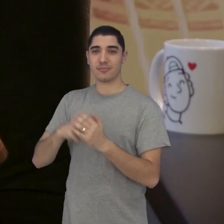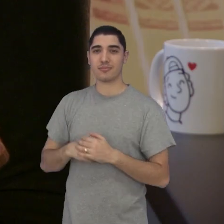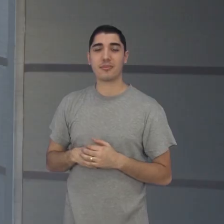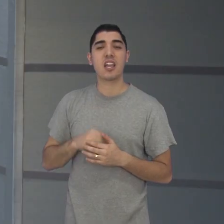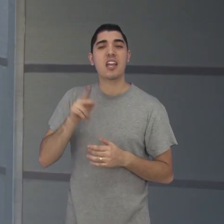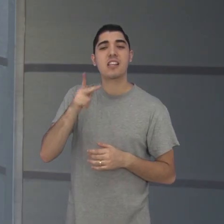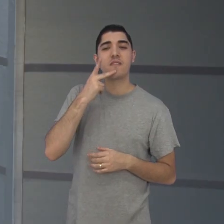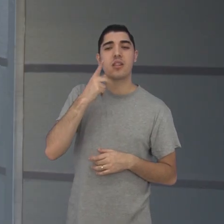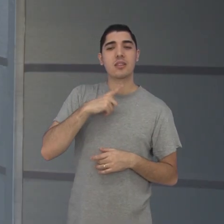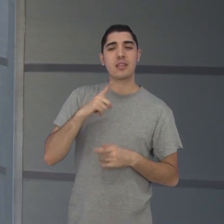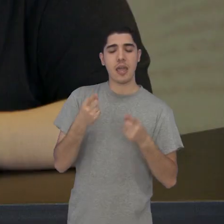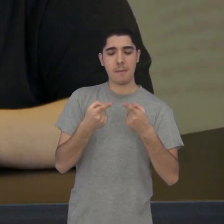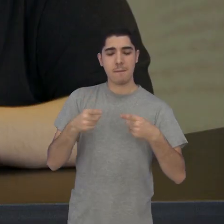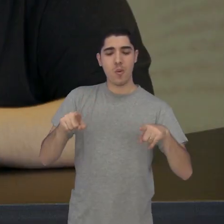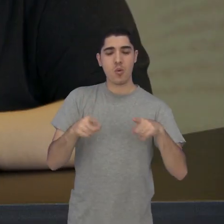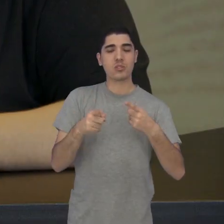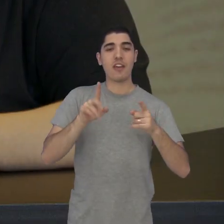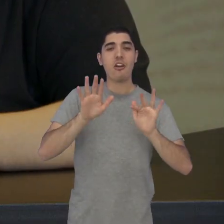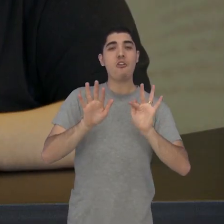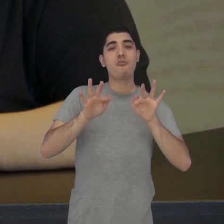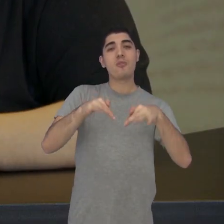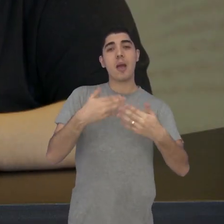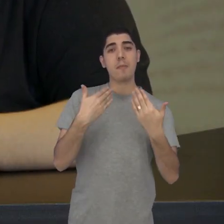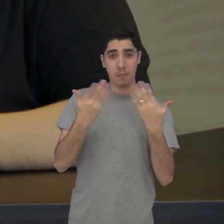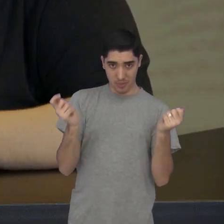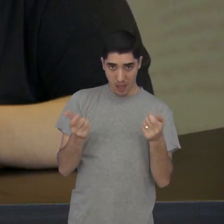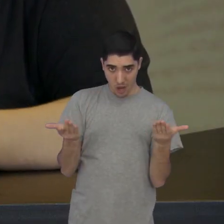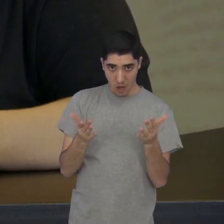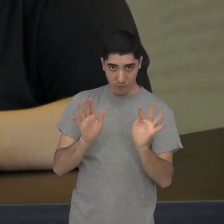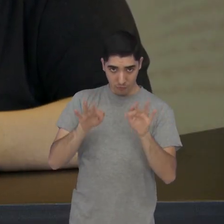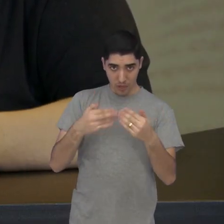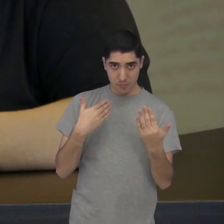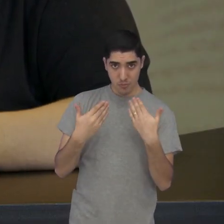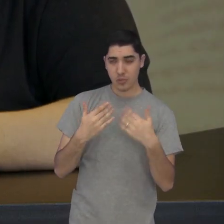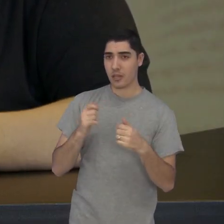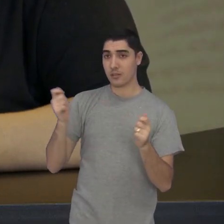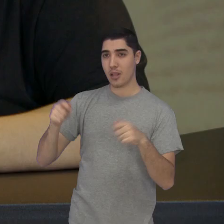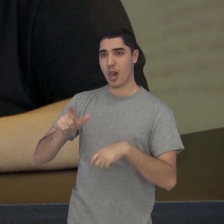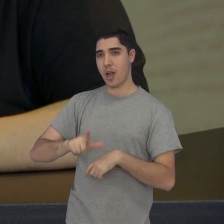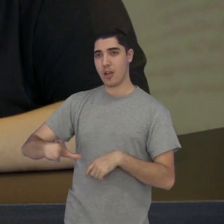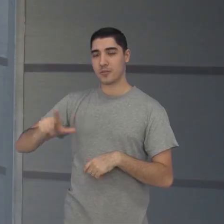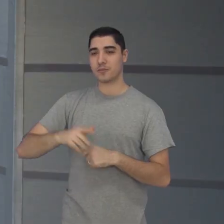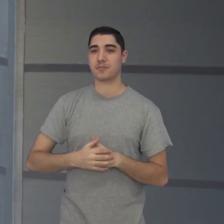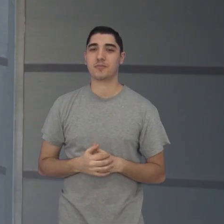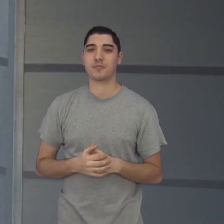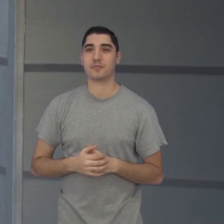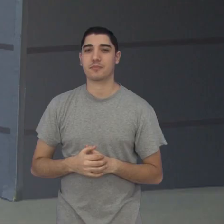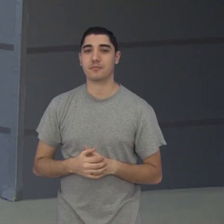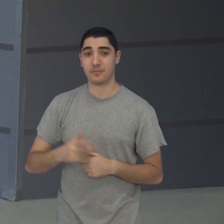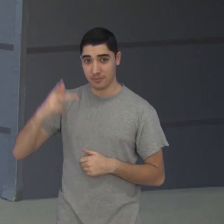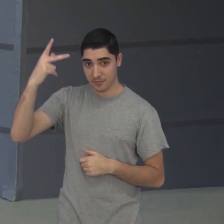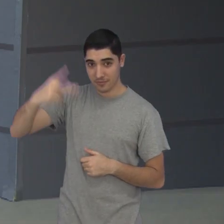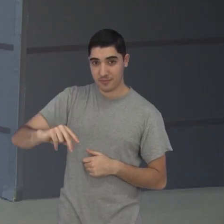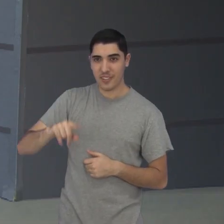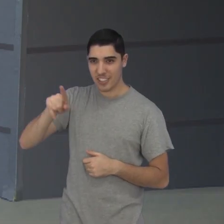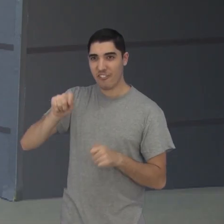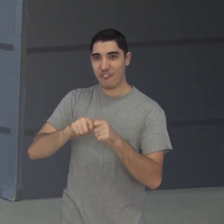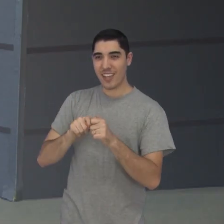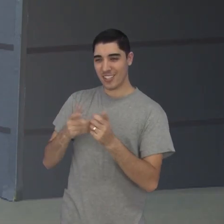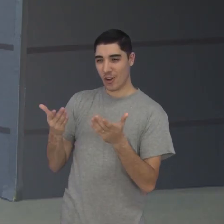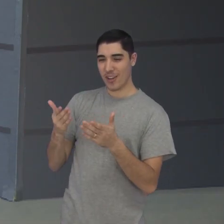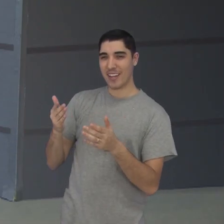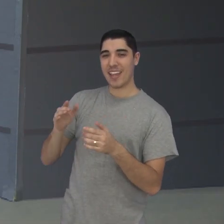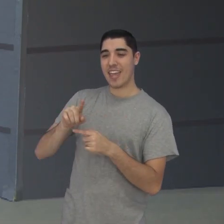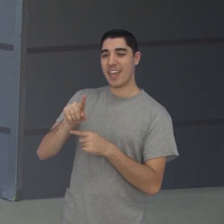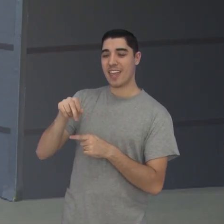aqui, você falou que tu costuma ter uma música quando você vai encerrar o bate-papo. A gente consegue agora? Agora, Então bora. vamos lá? Você já